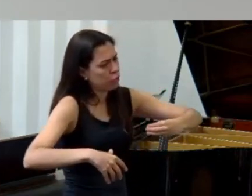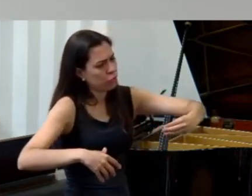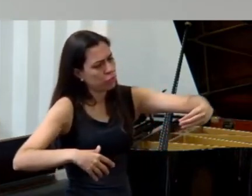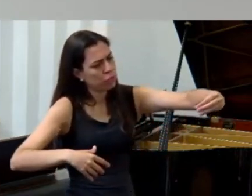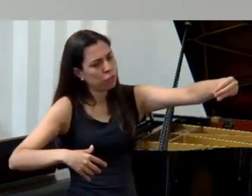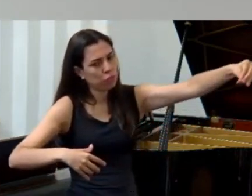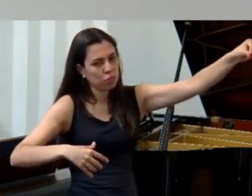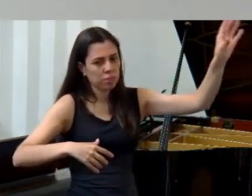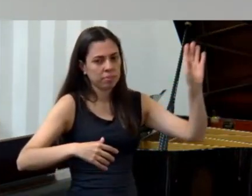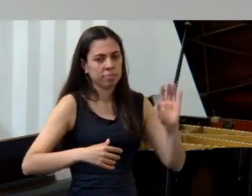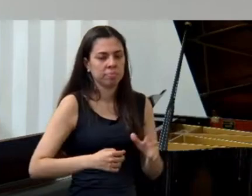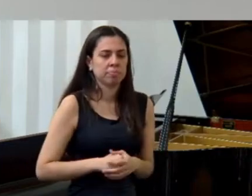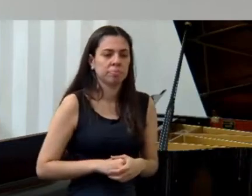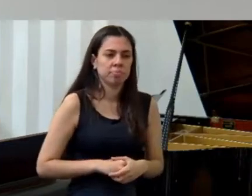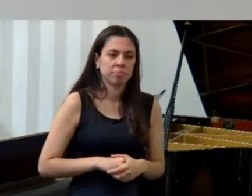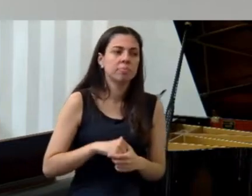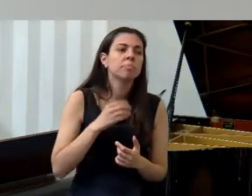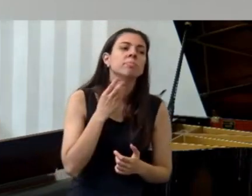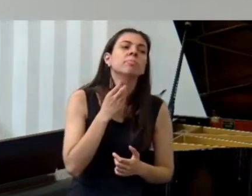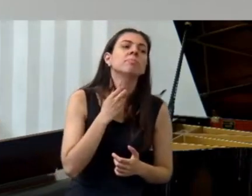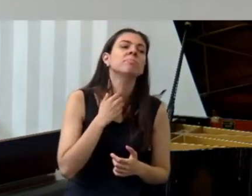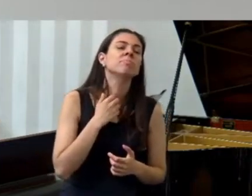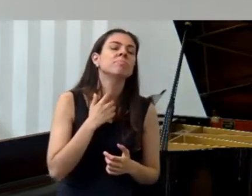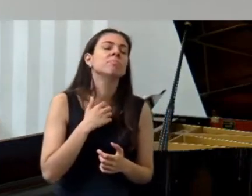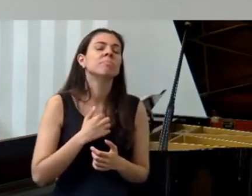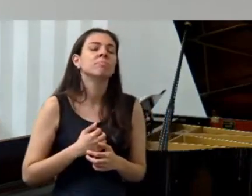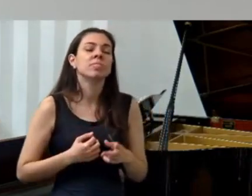Eu não sou o centro das atenções.